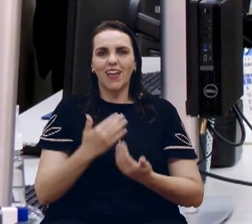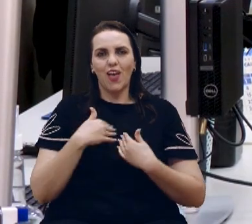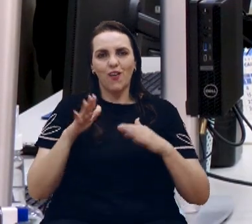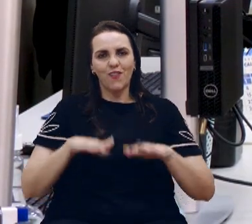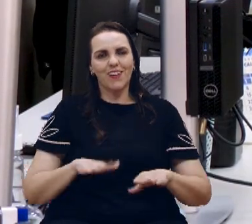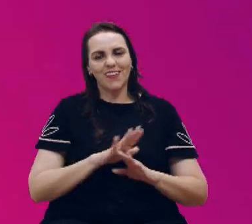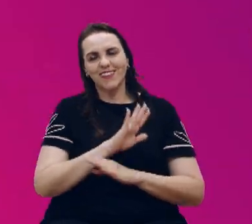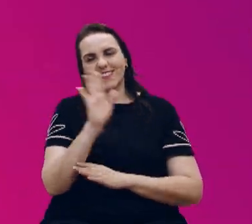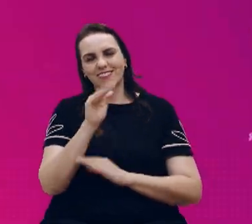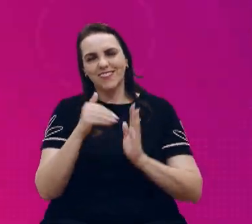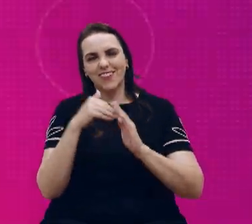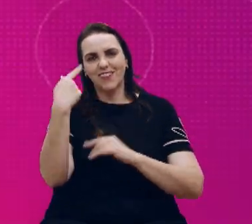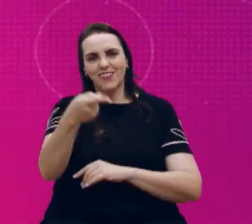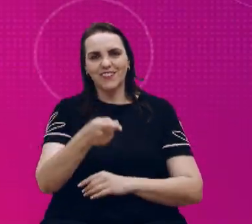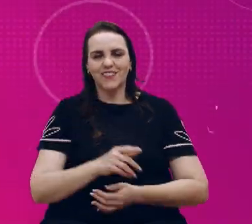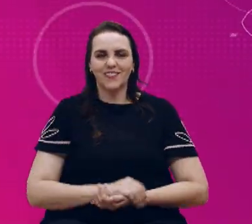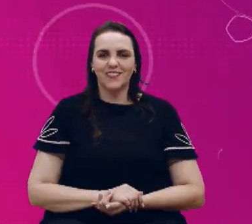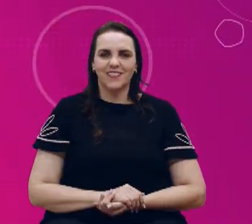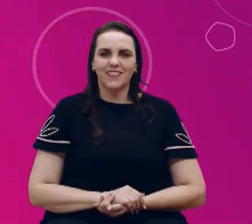até a próxima.